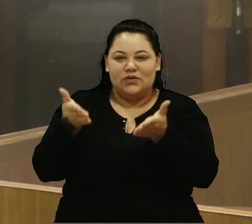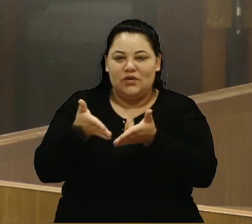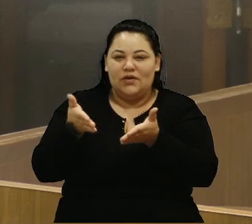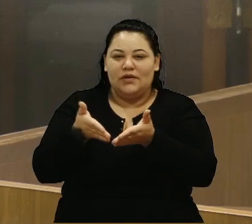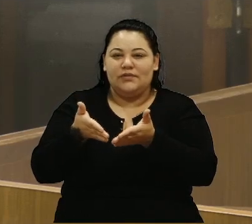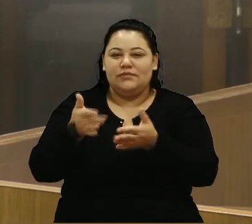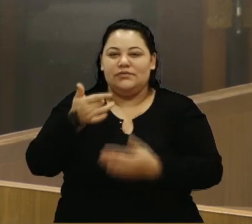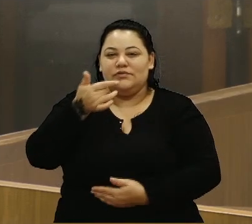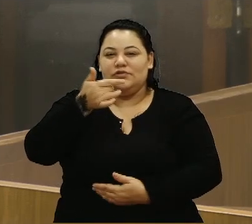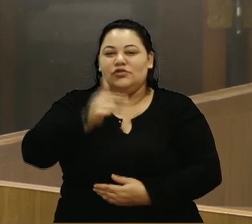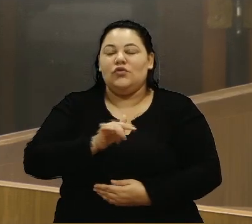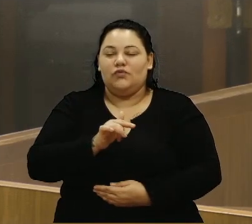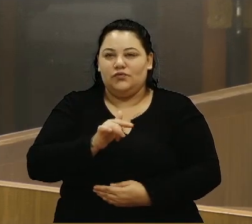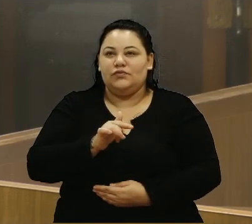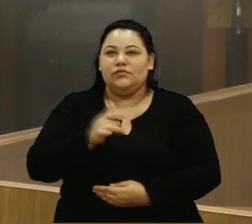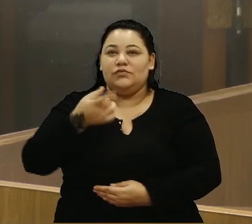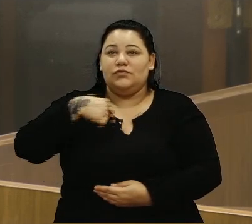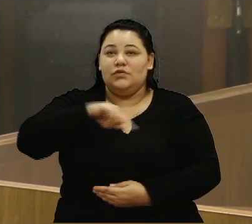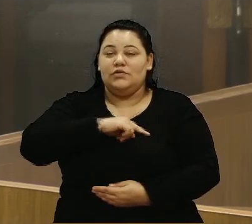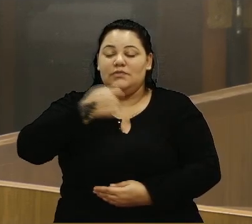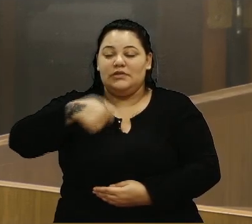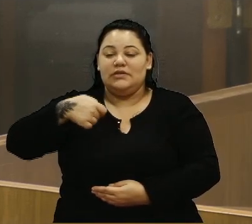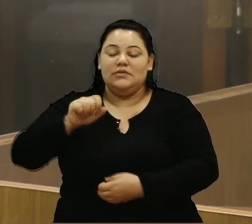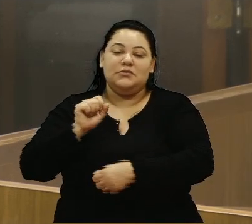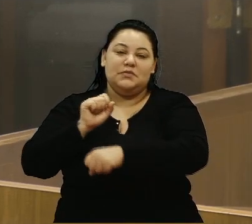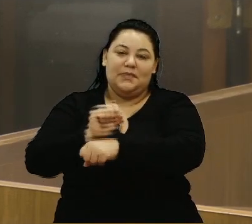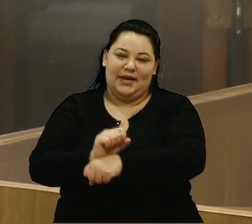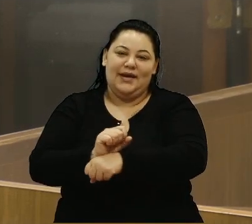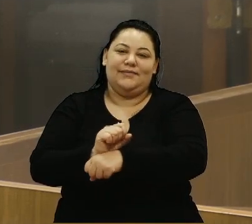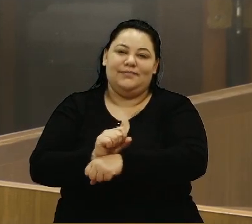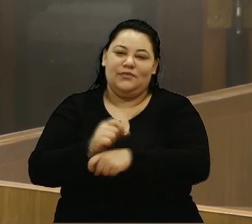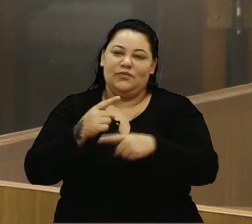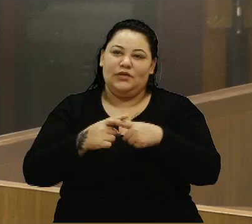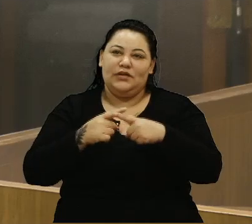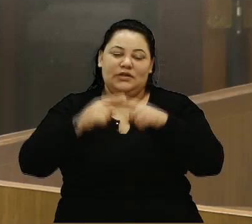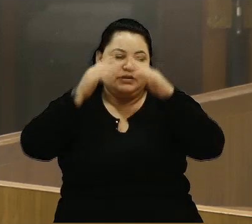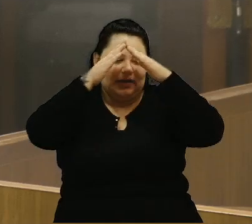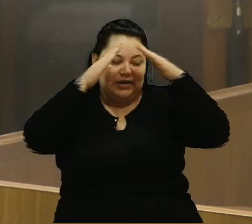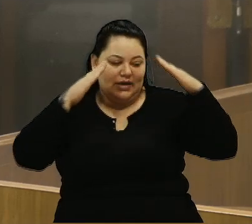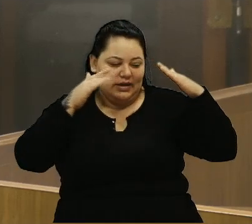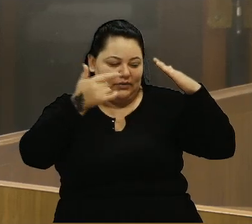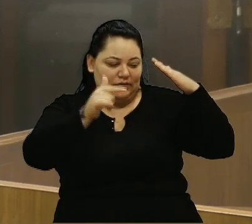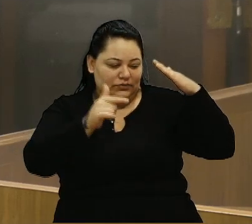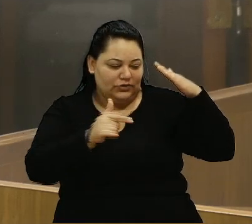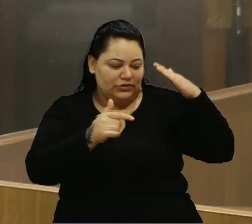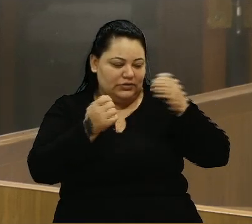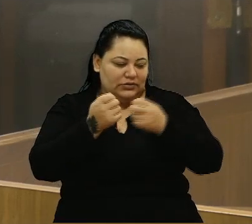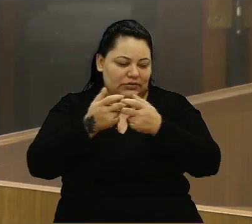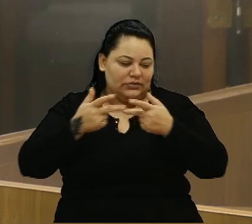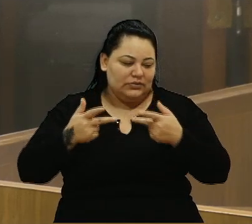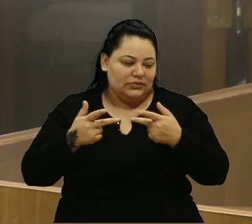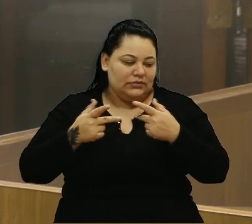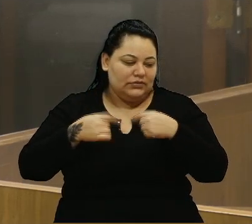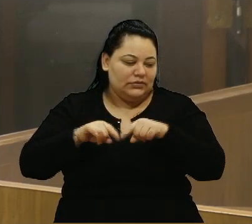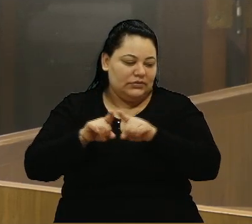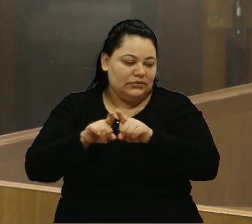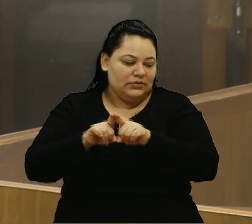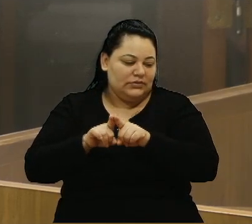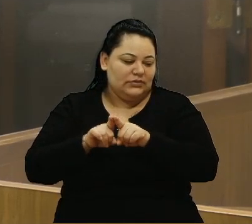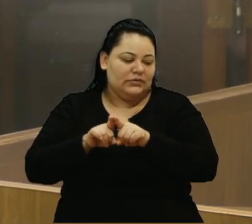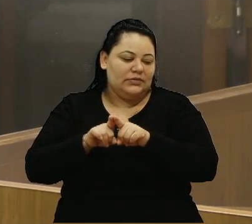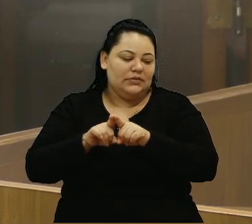novamente, porque nós tivemos que dar uma pausa nele devido ao telhado e devido a outros problemas que a gente teve. Então, a